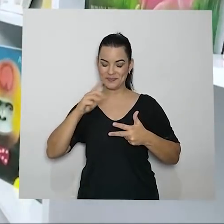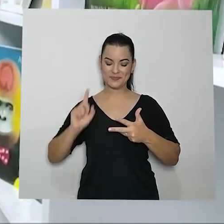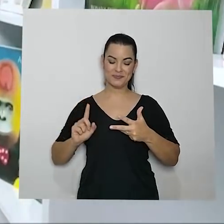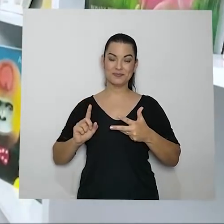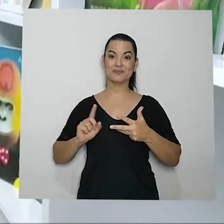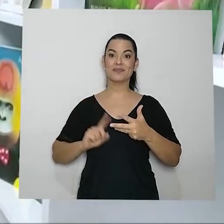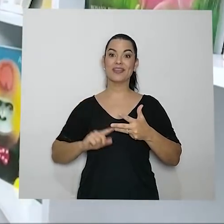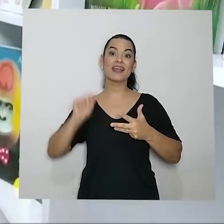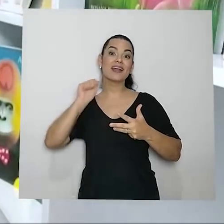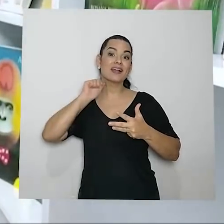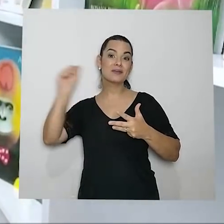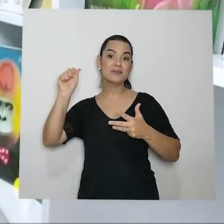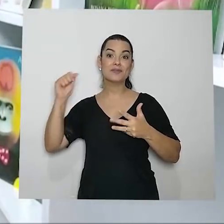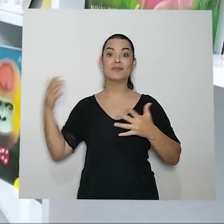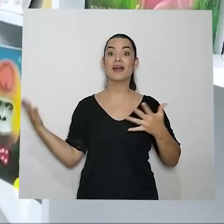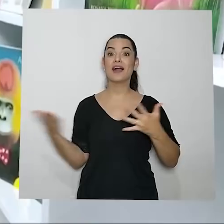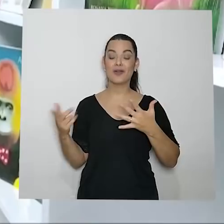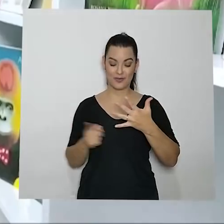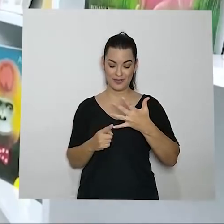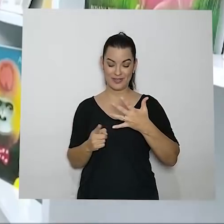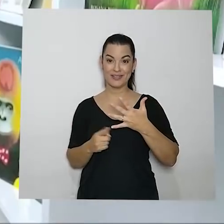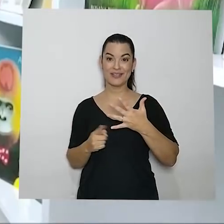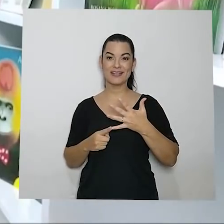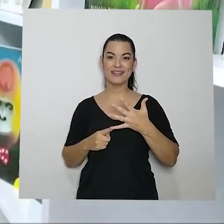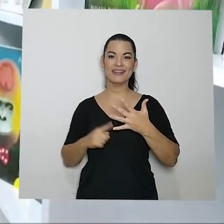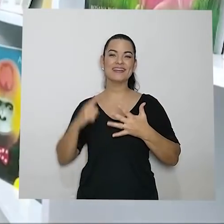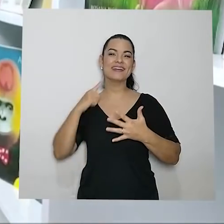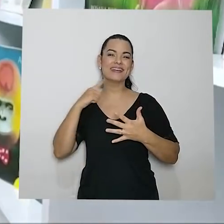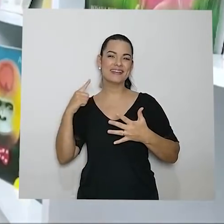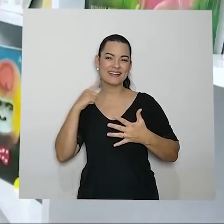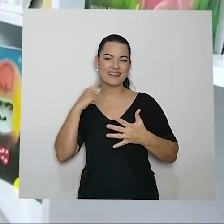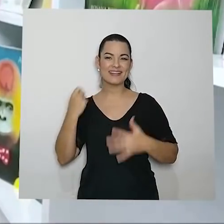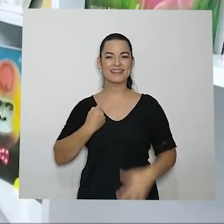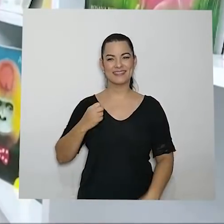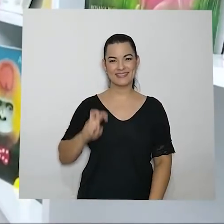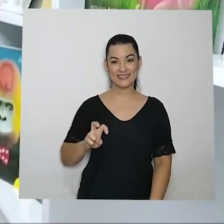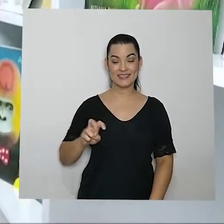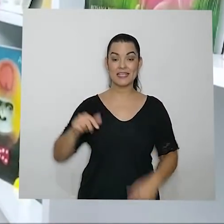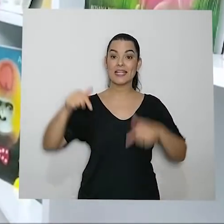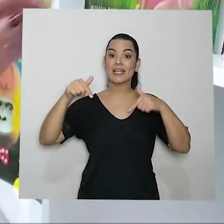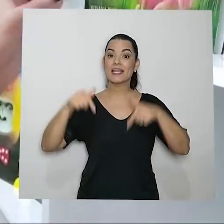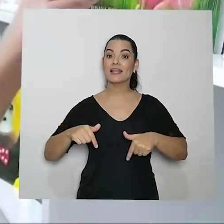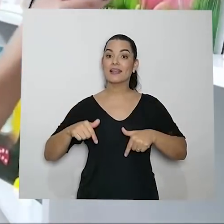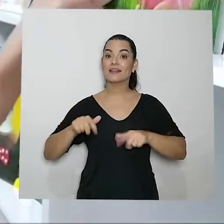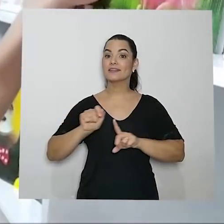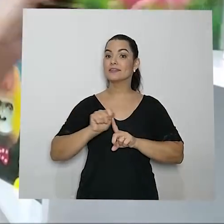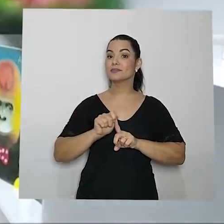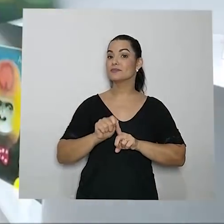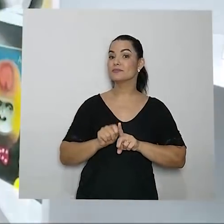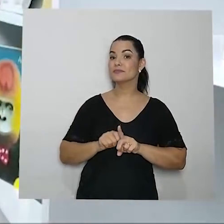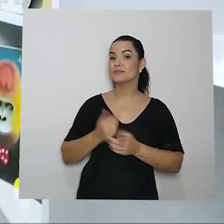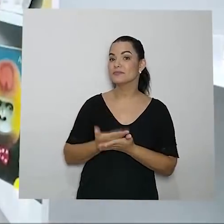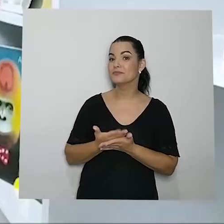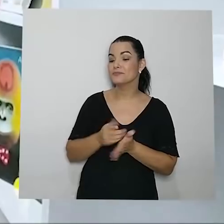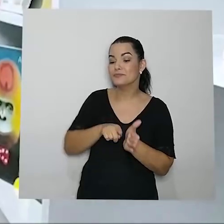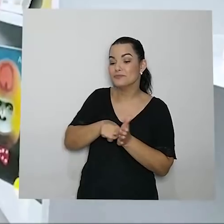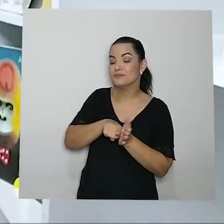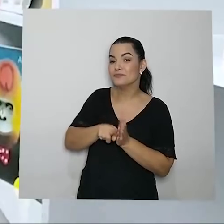maio, 5º mês do ano. Neste mês, nós vamos estudar o livro